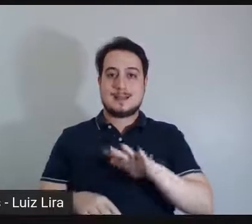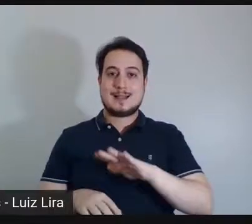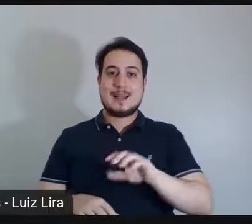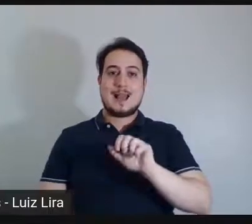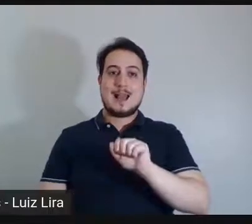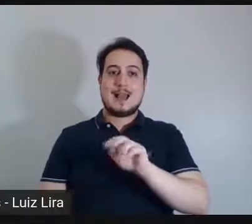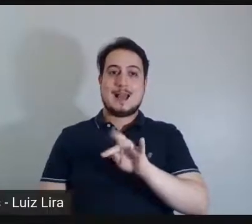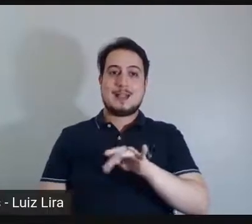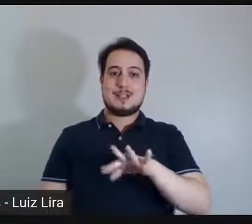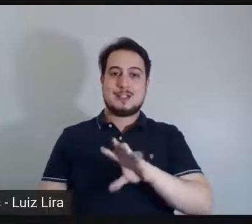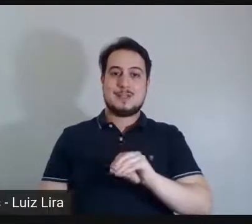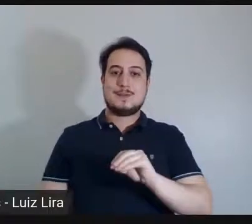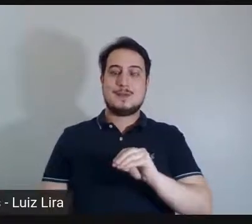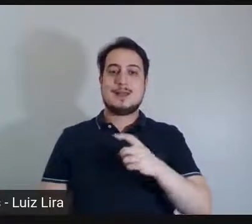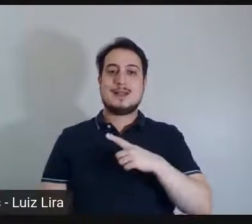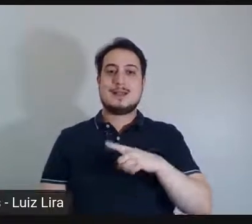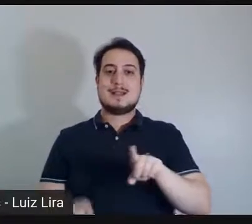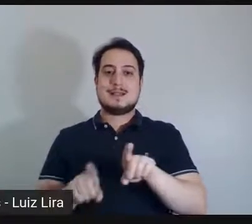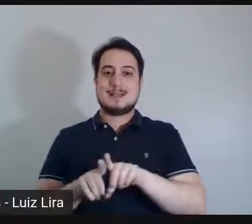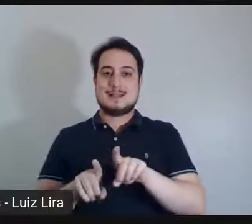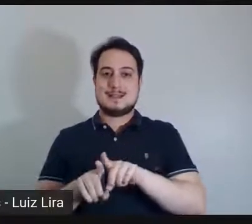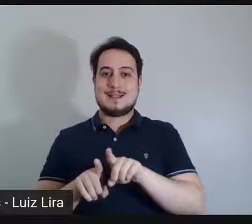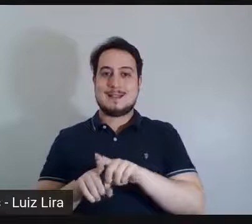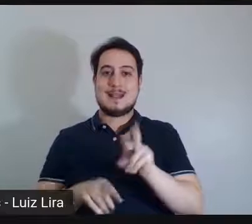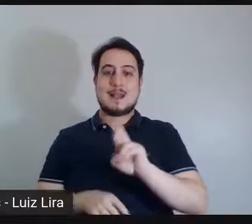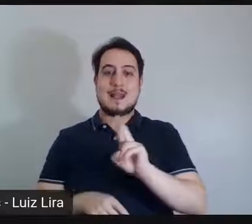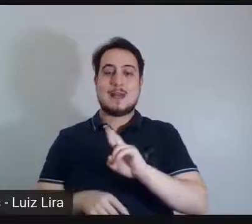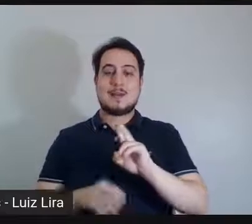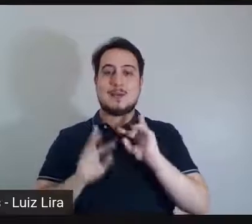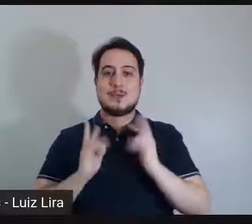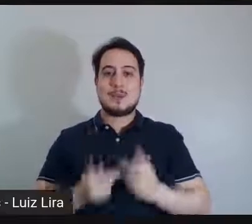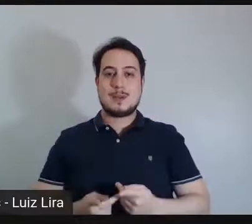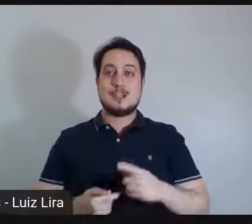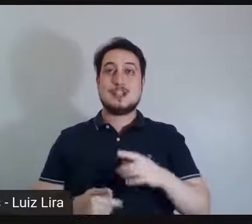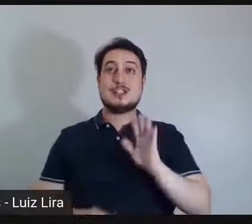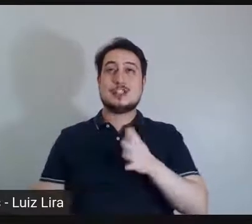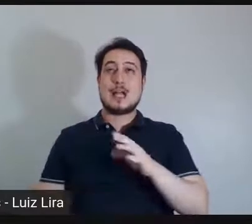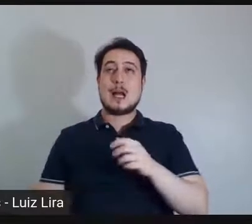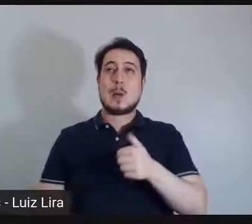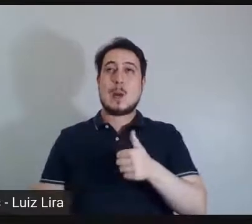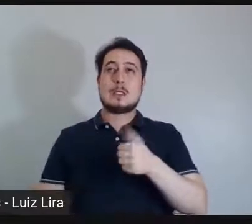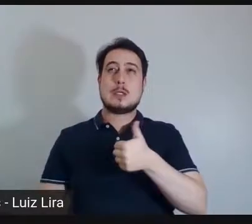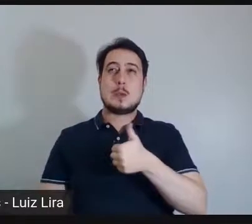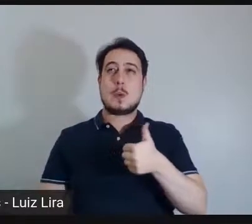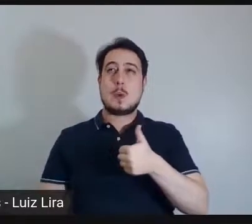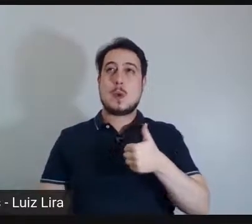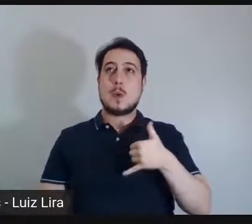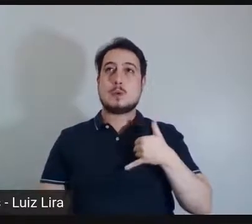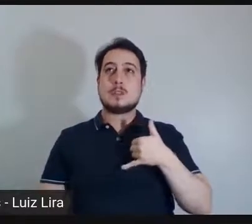forma de recurso humano hoje. Eu tenho quase 11 anos lá, atuando nessa parte de normas e